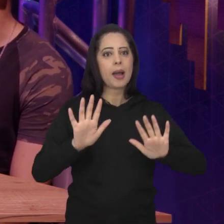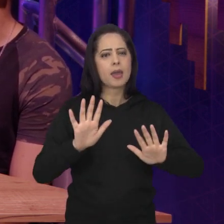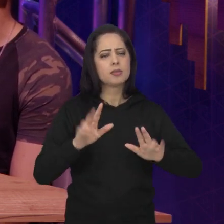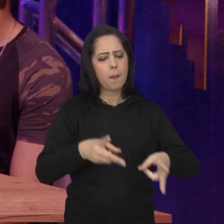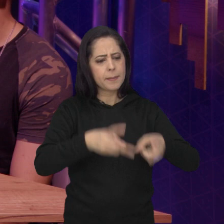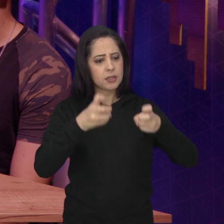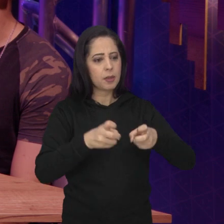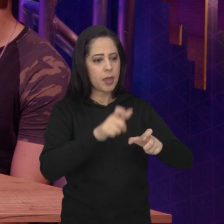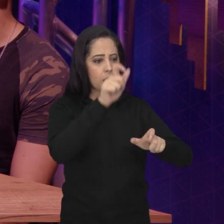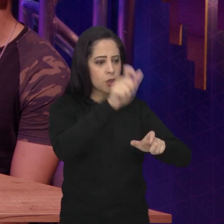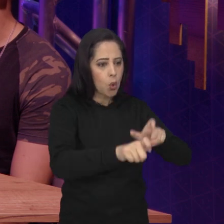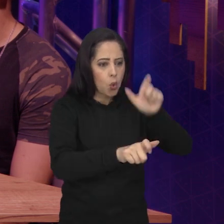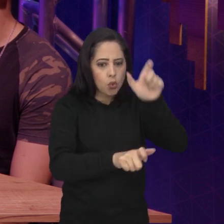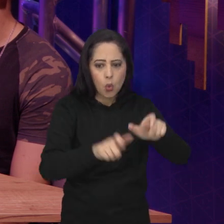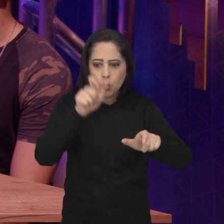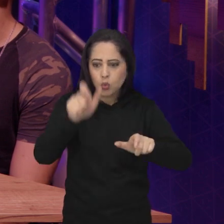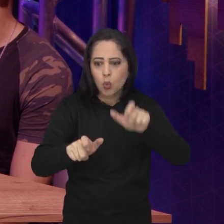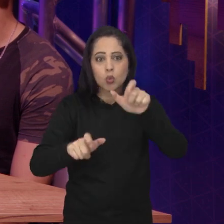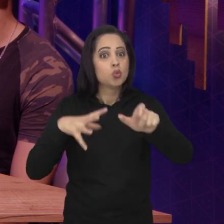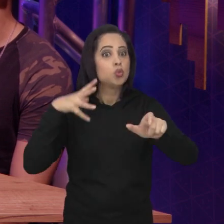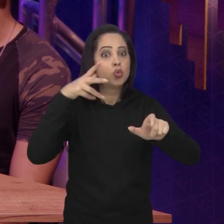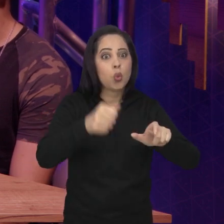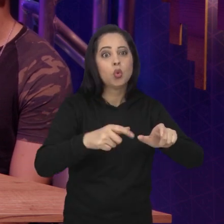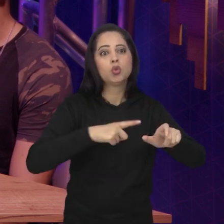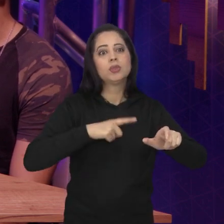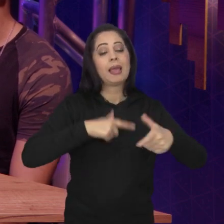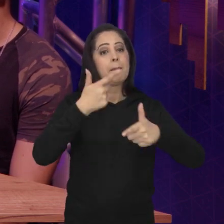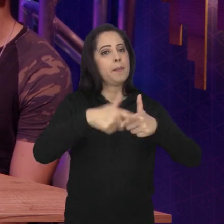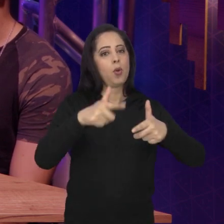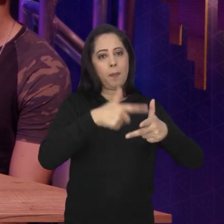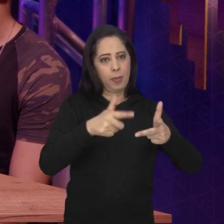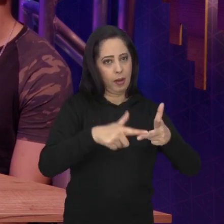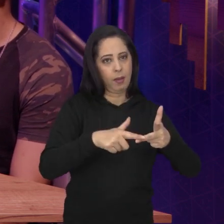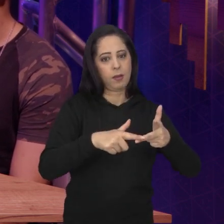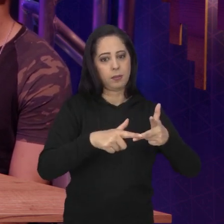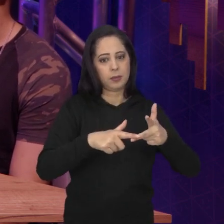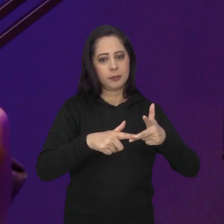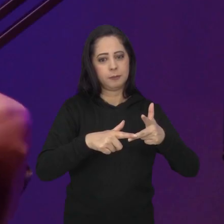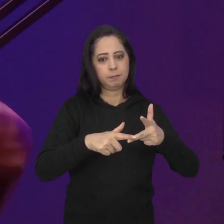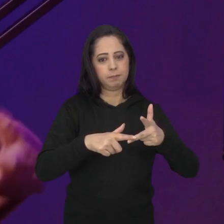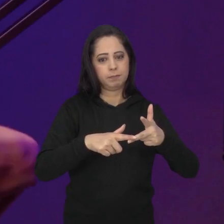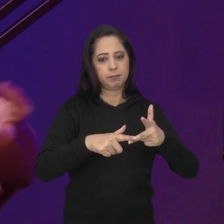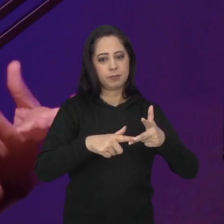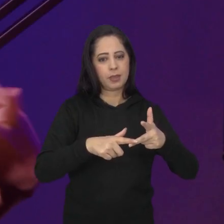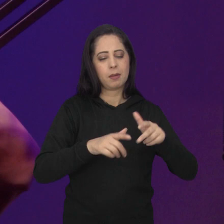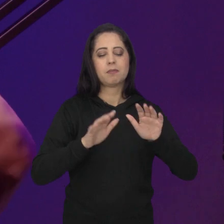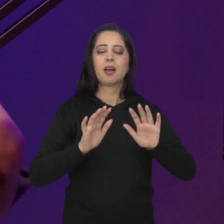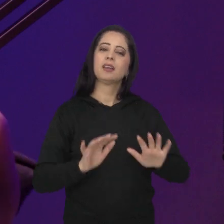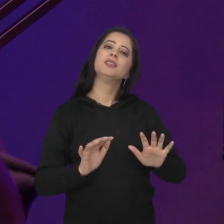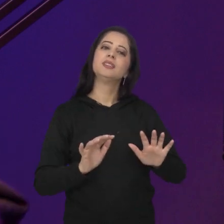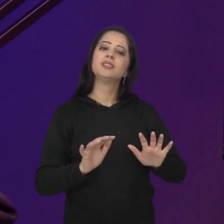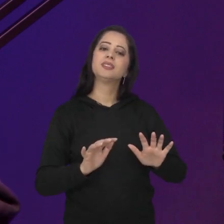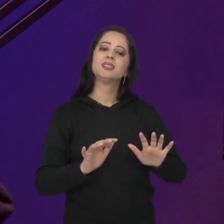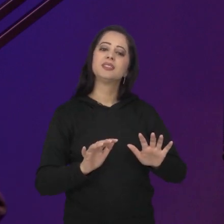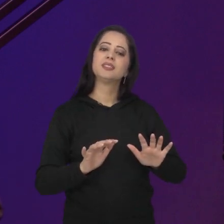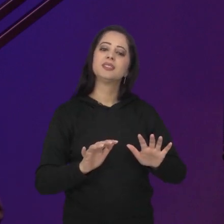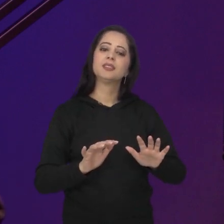muito divertida, mas todos ali têm uma questão. A pequena Miss Sunshine tem toda a questão da aparência, né, ela tá indo para um